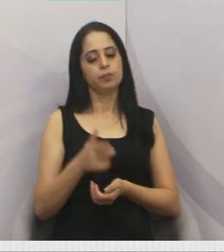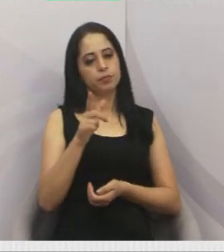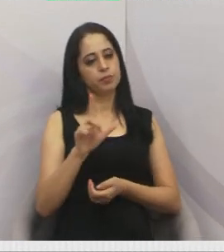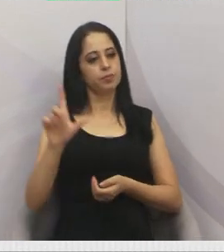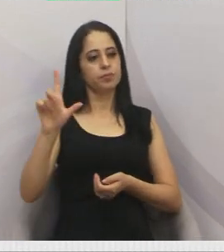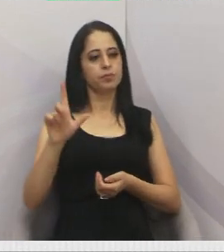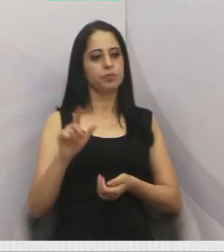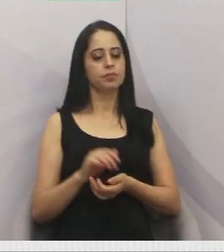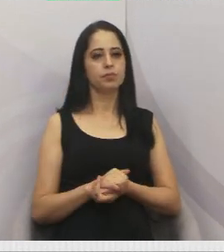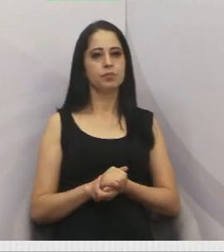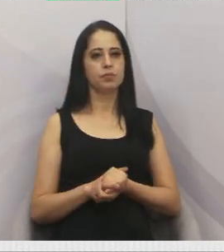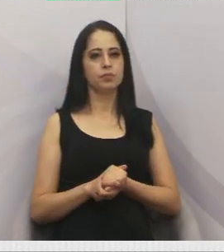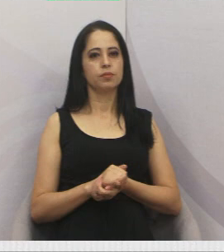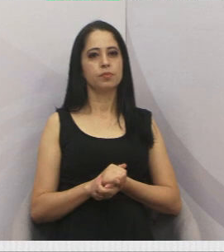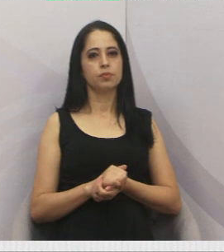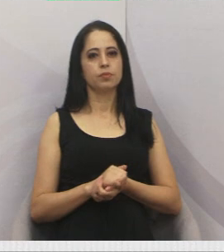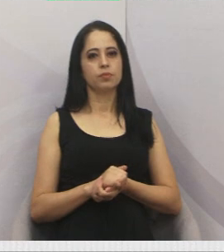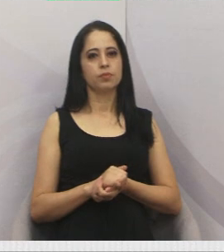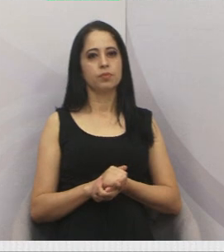voto.